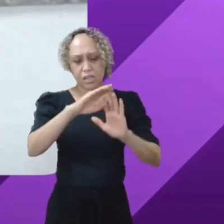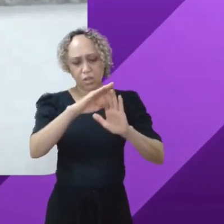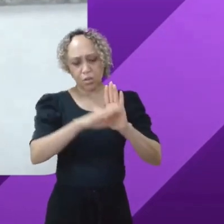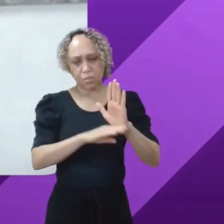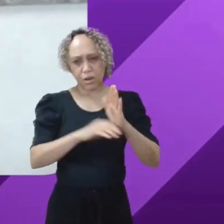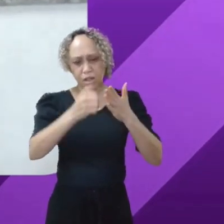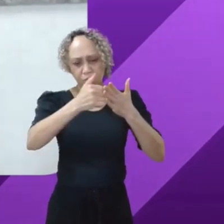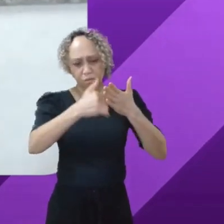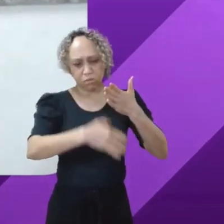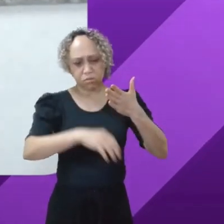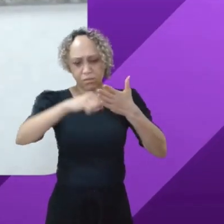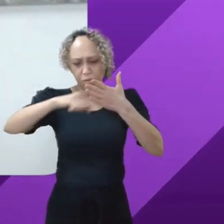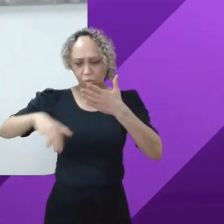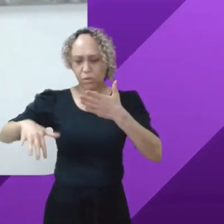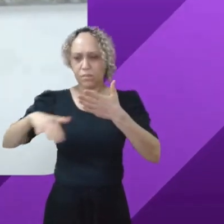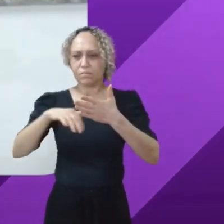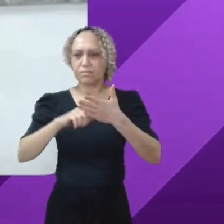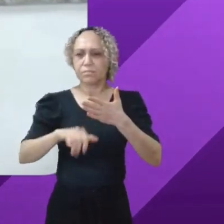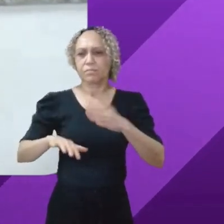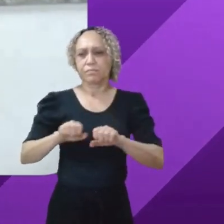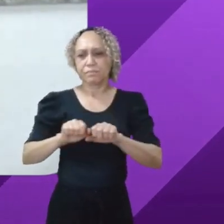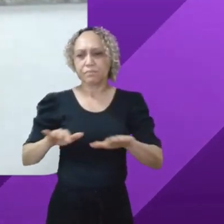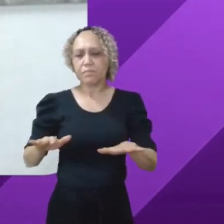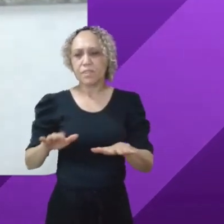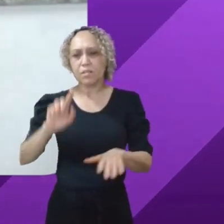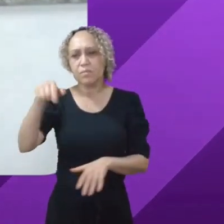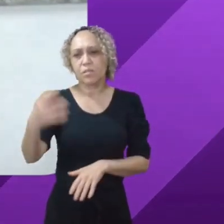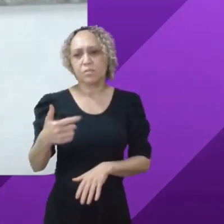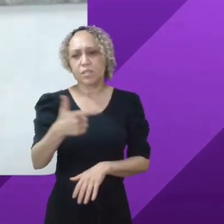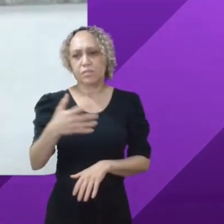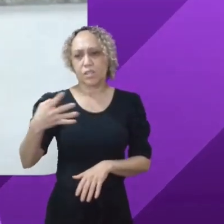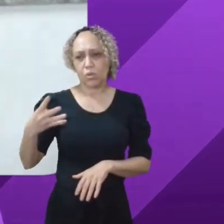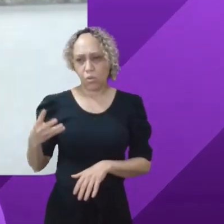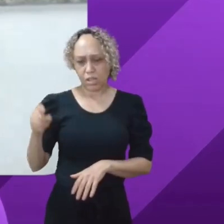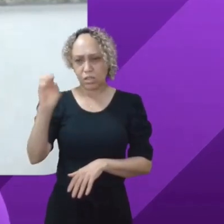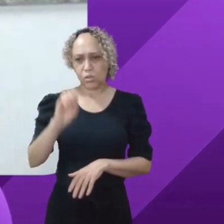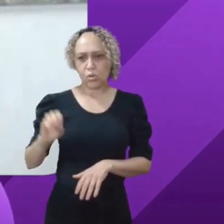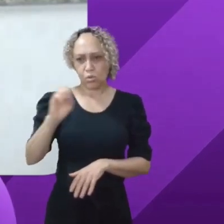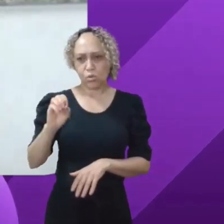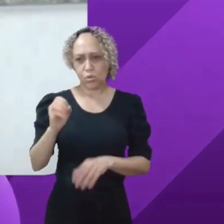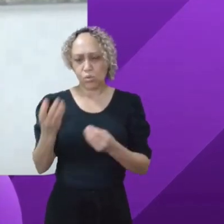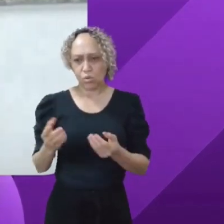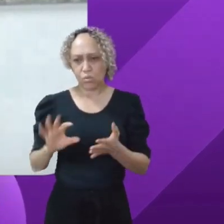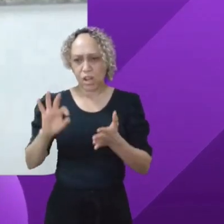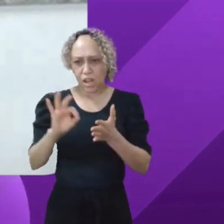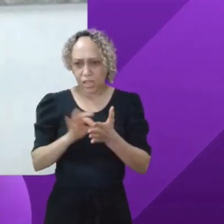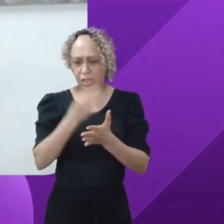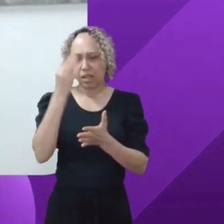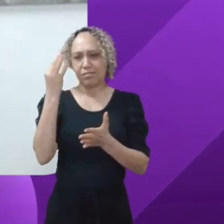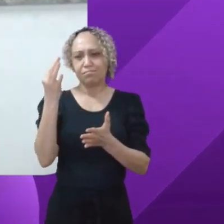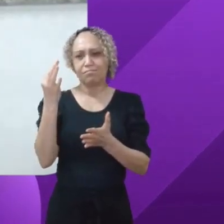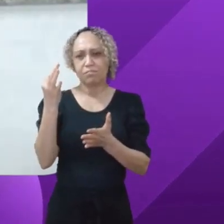Plano Nacional prevista para o próximo dia 24 de outubro. A ideia é que a homologação starte o processo